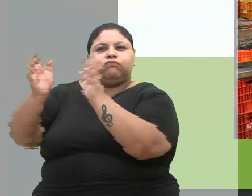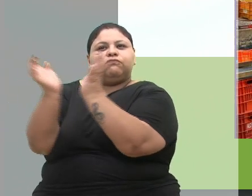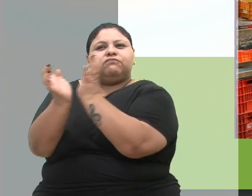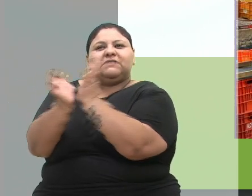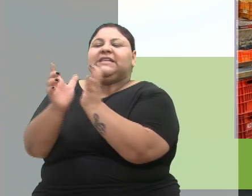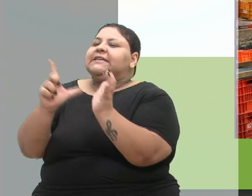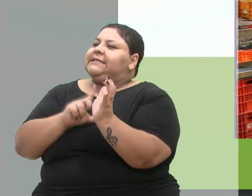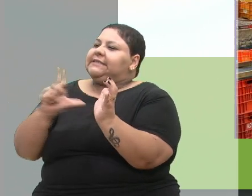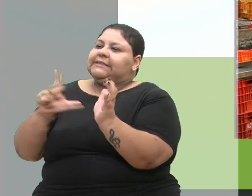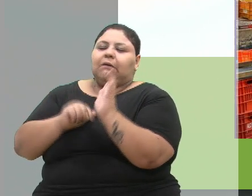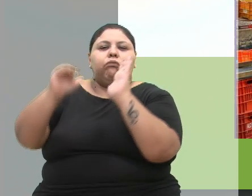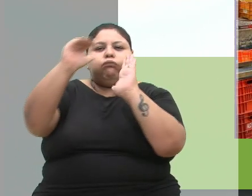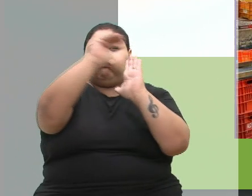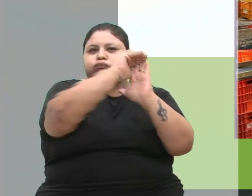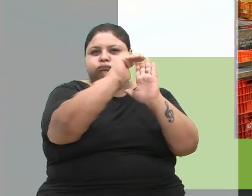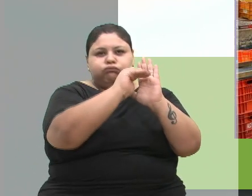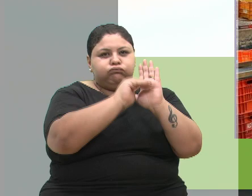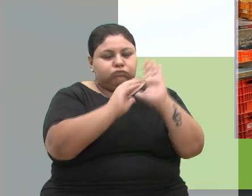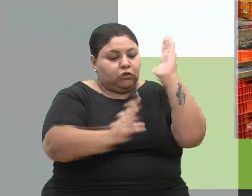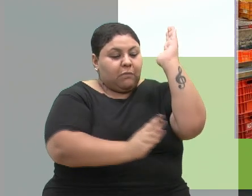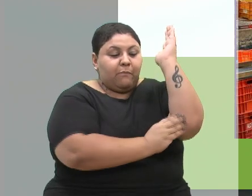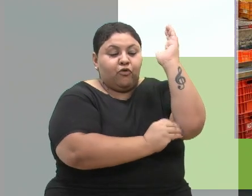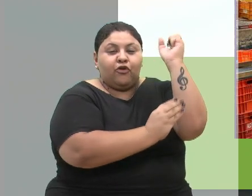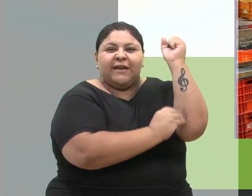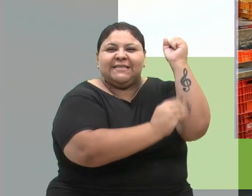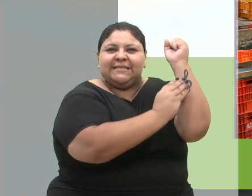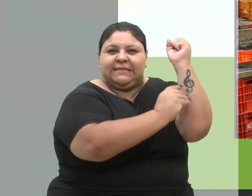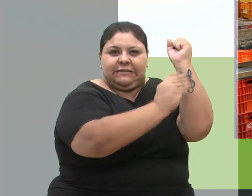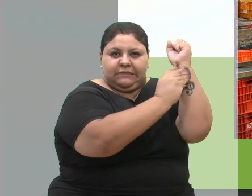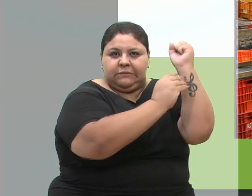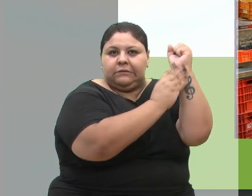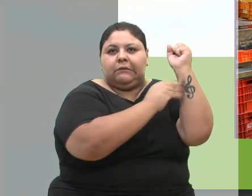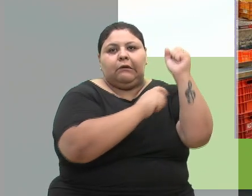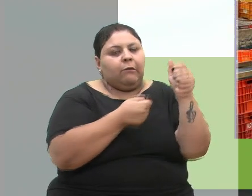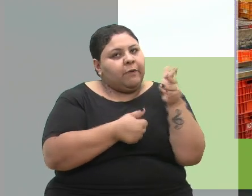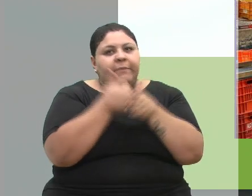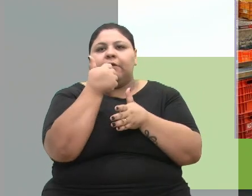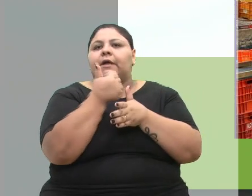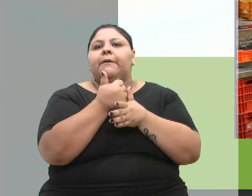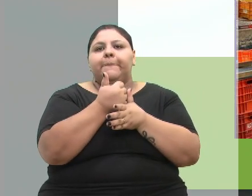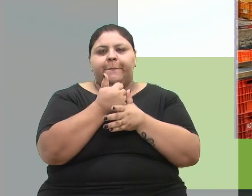uma exigência, né, de vigilância das bancas, que tem que ser melhores, mas